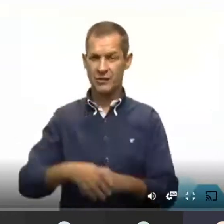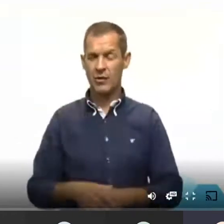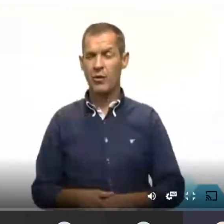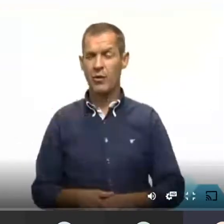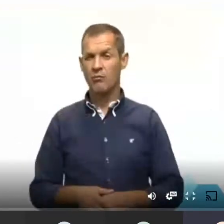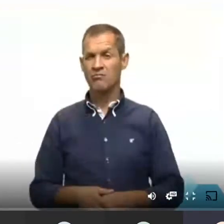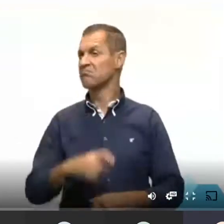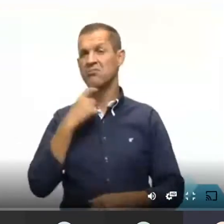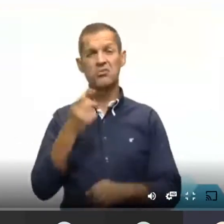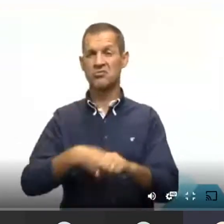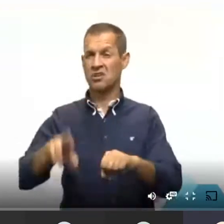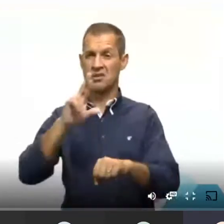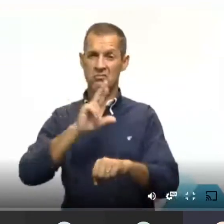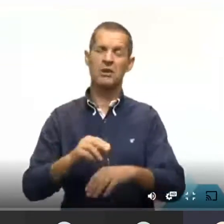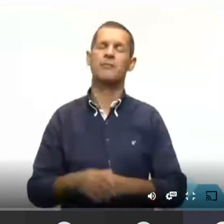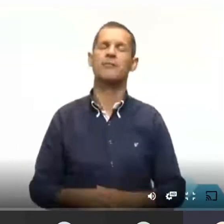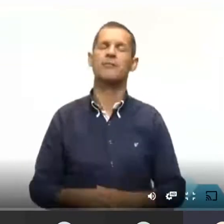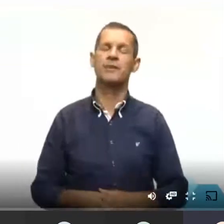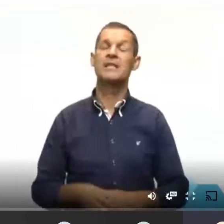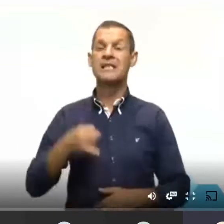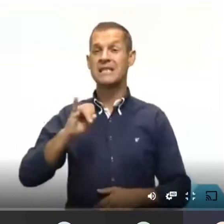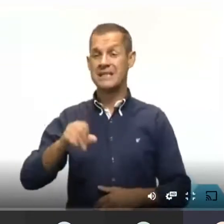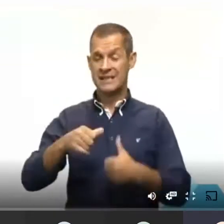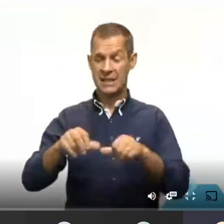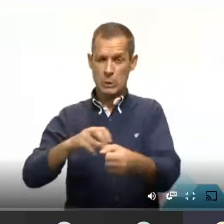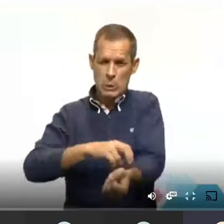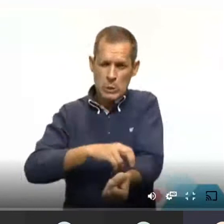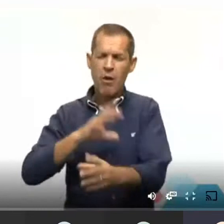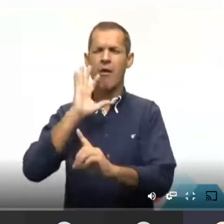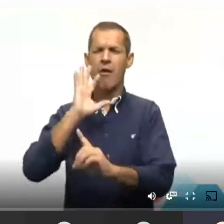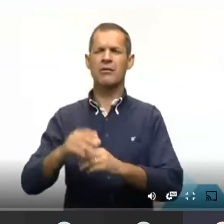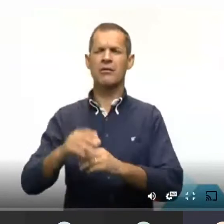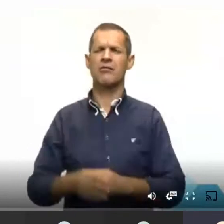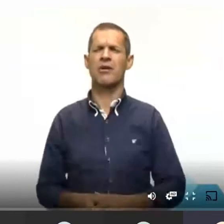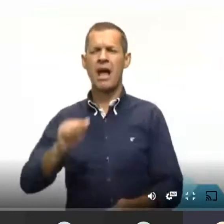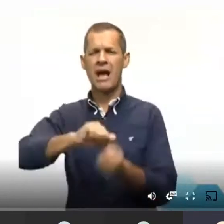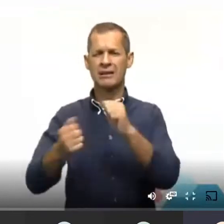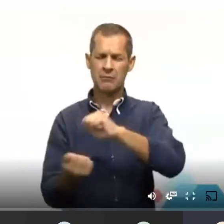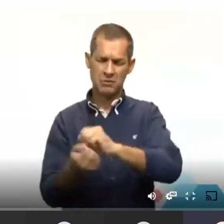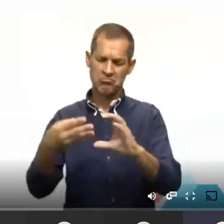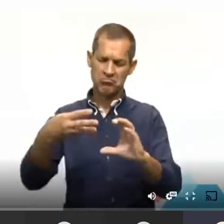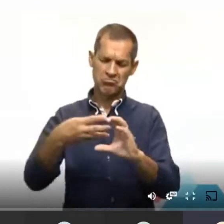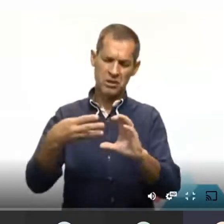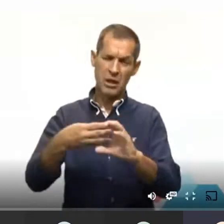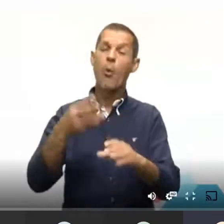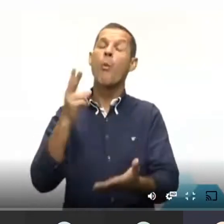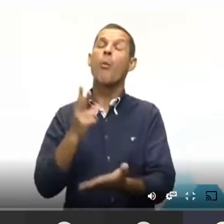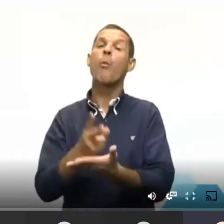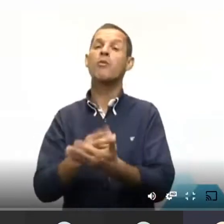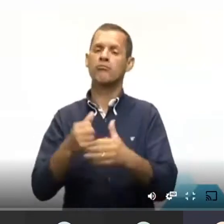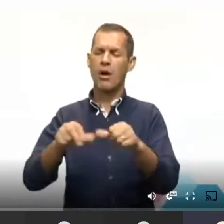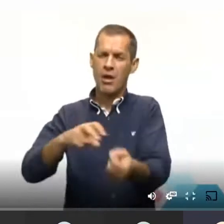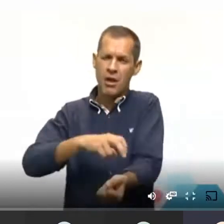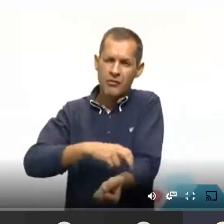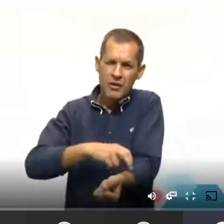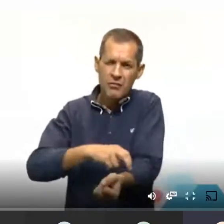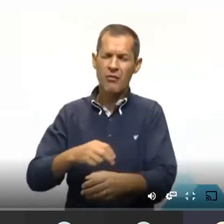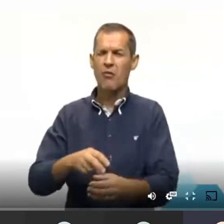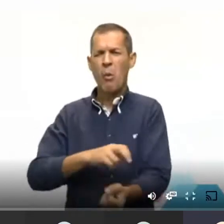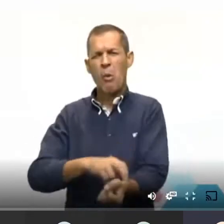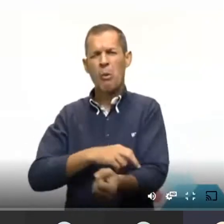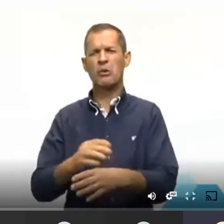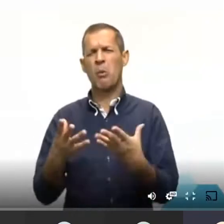lesão irreversível, né? Se esse estresse que está causando a adaptação, ou até mesmo se esse estresse